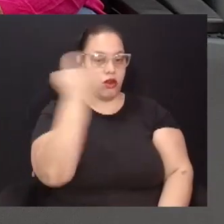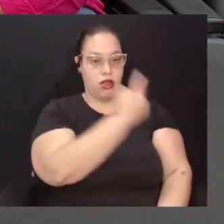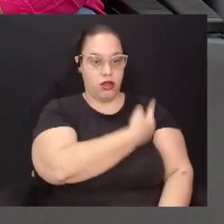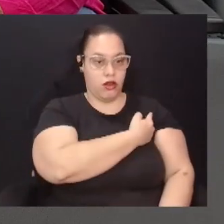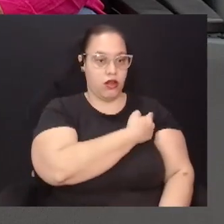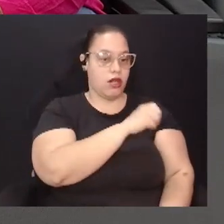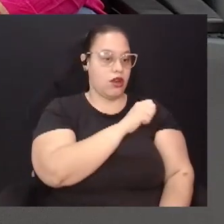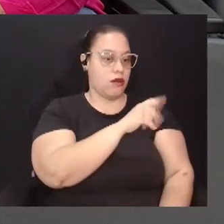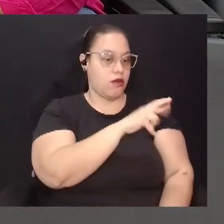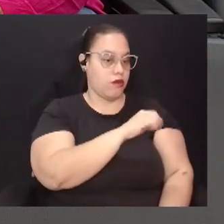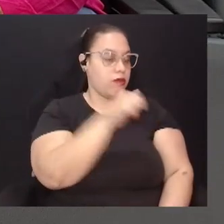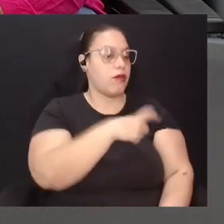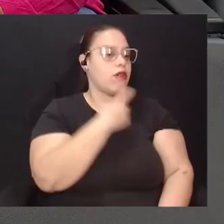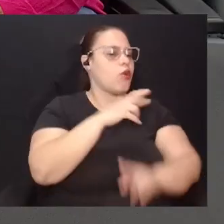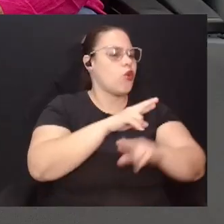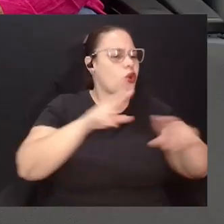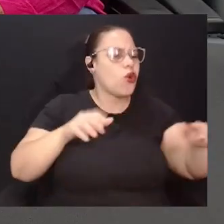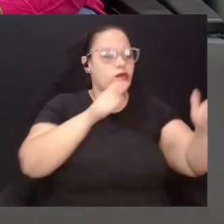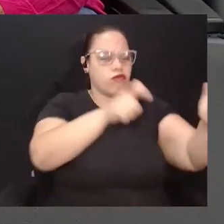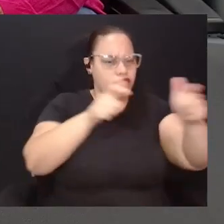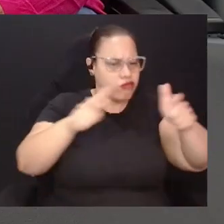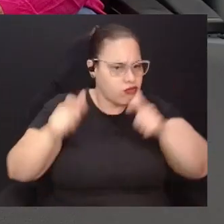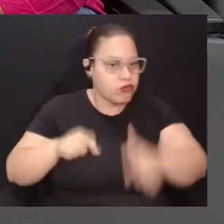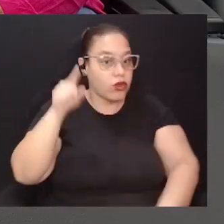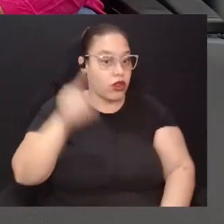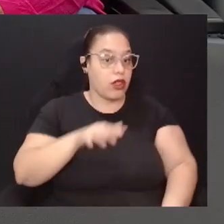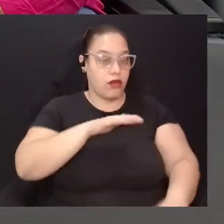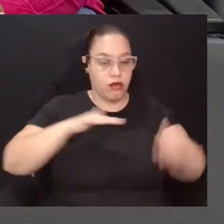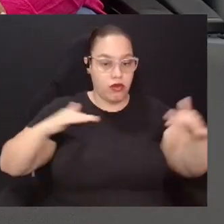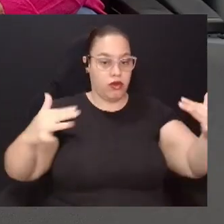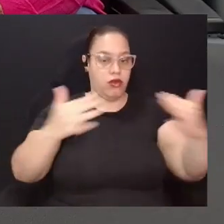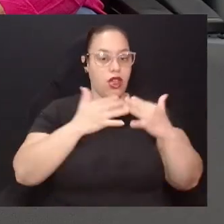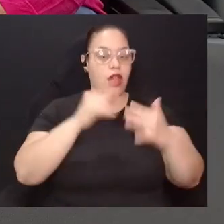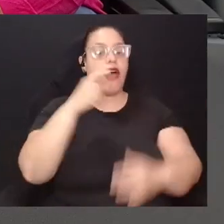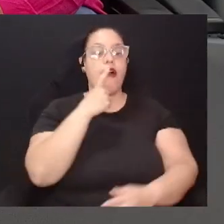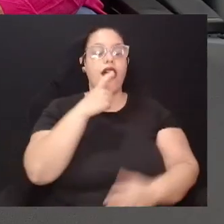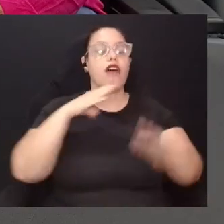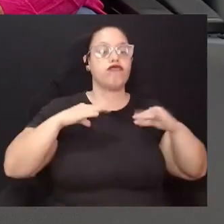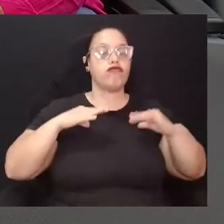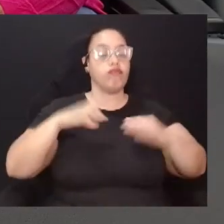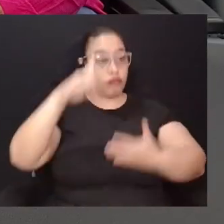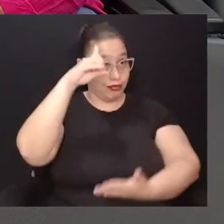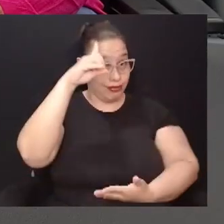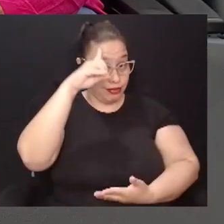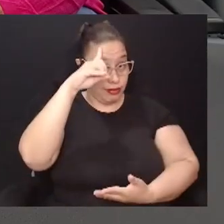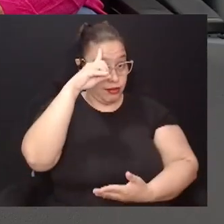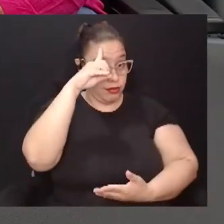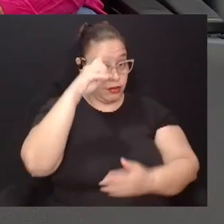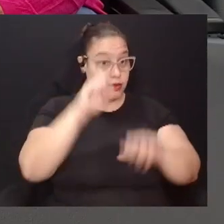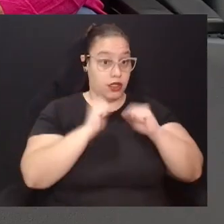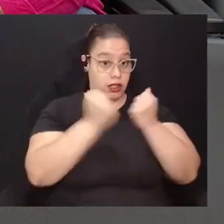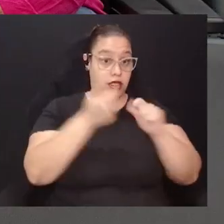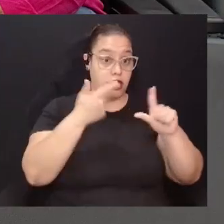não só em Campinas é feriado, mas diversas outras cidades ao entorno também são feriado, porque é a data que